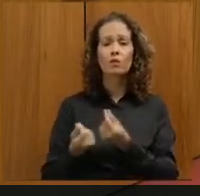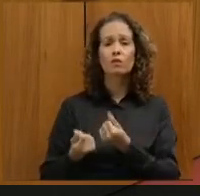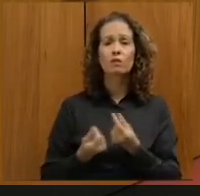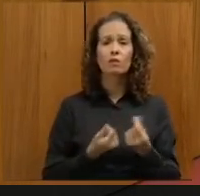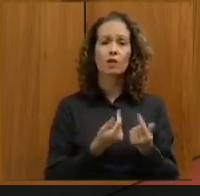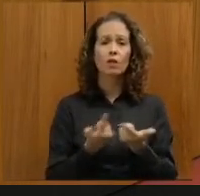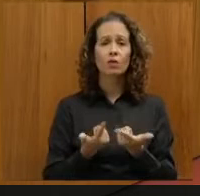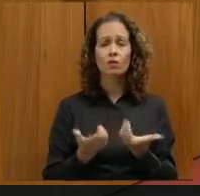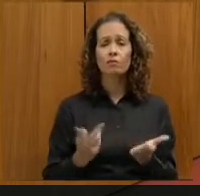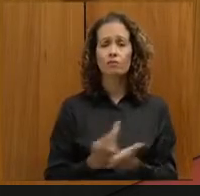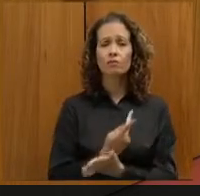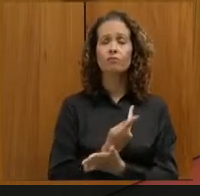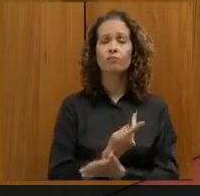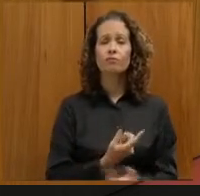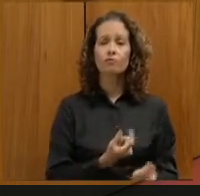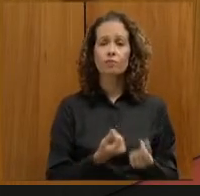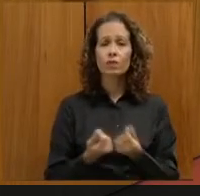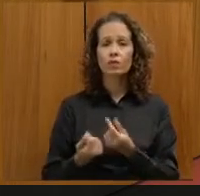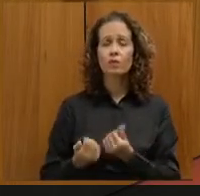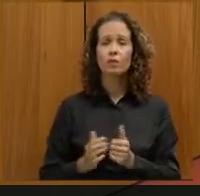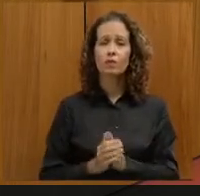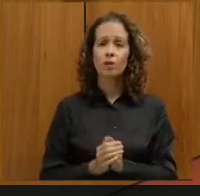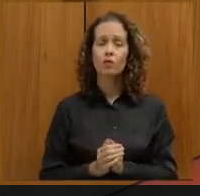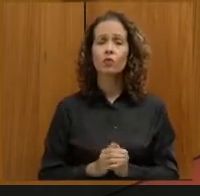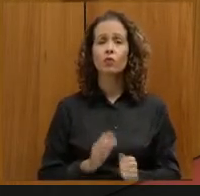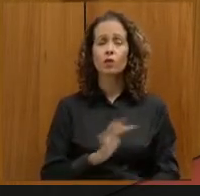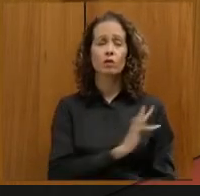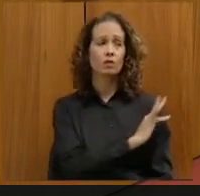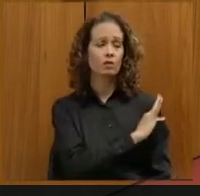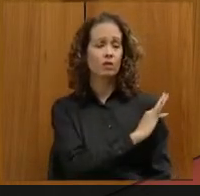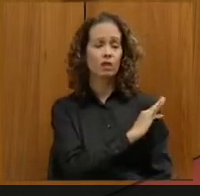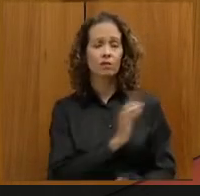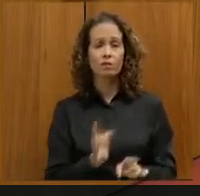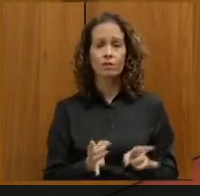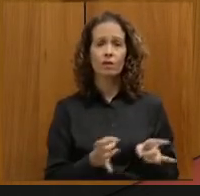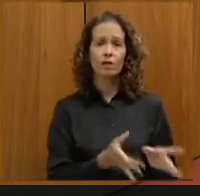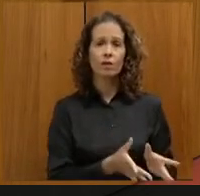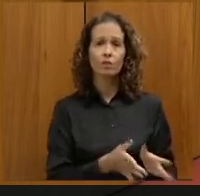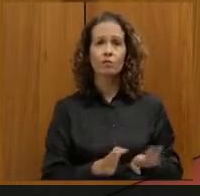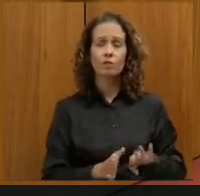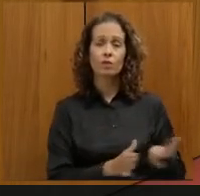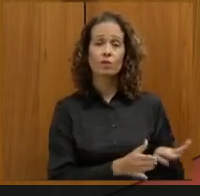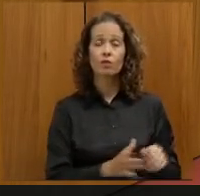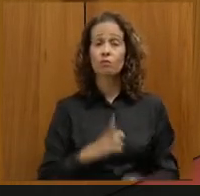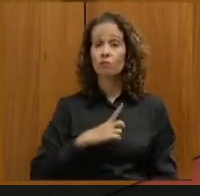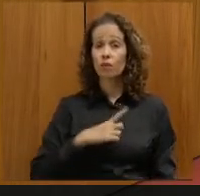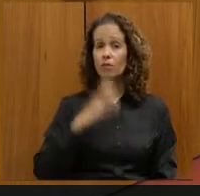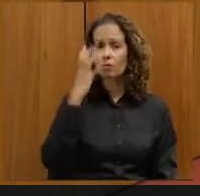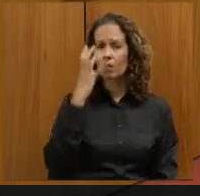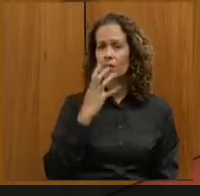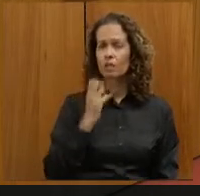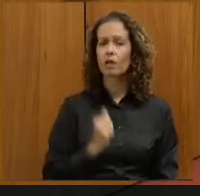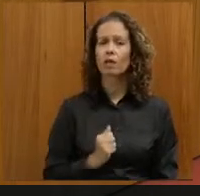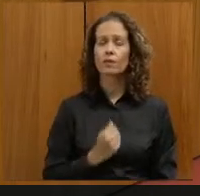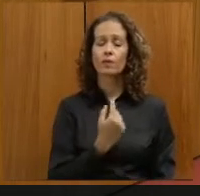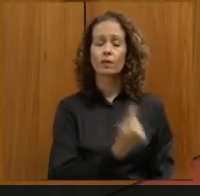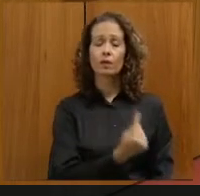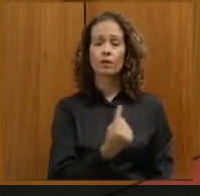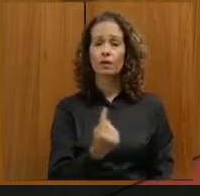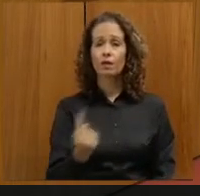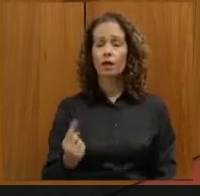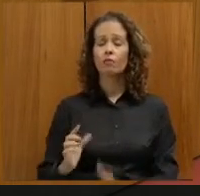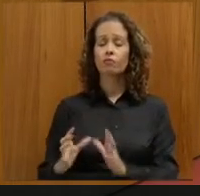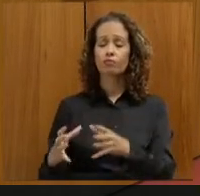impacto financeiro das renúncias fiscais aqui tem uma coisa séria em cada um